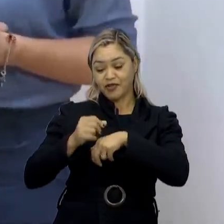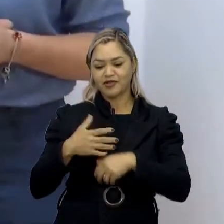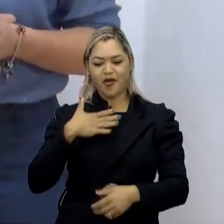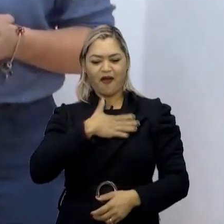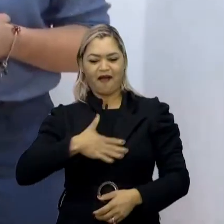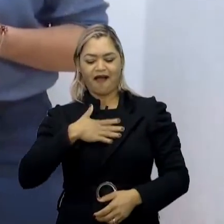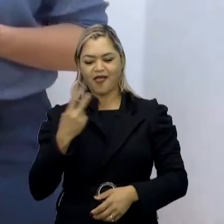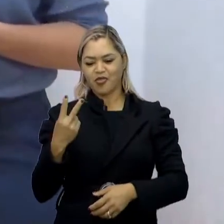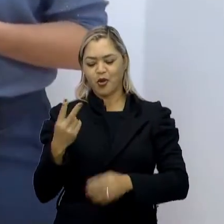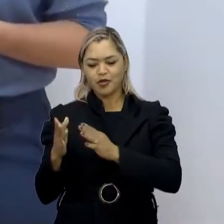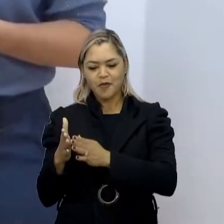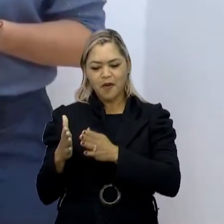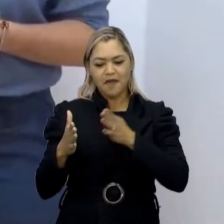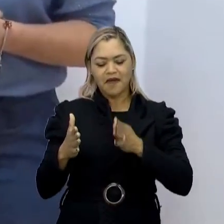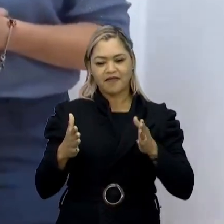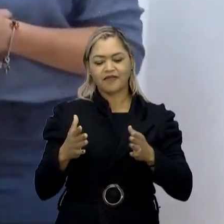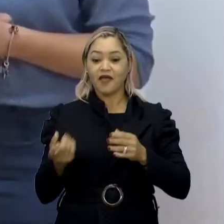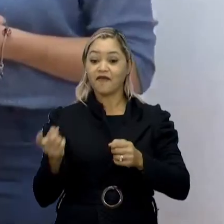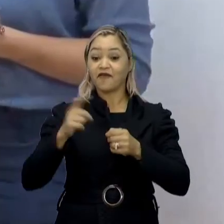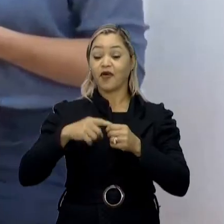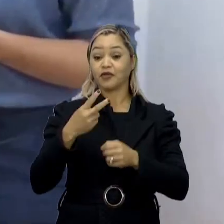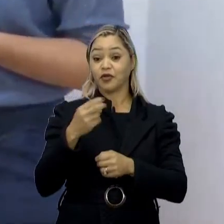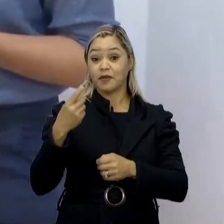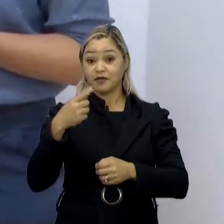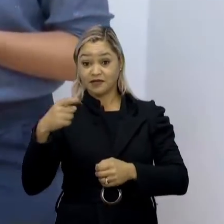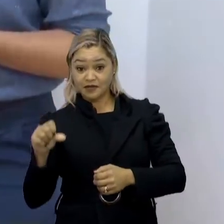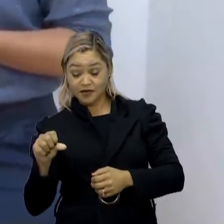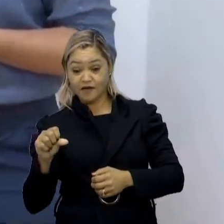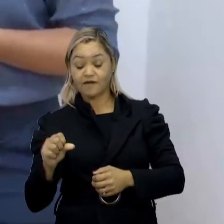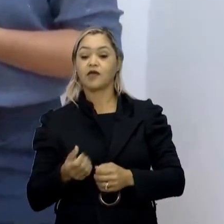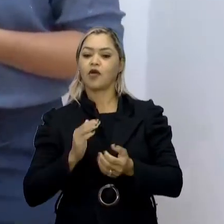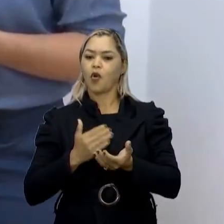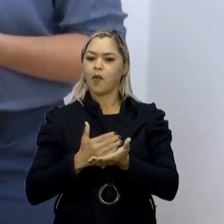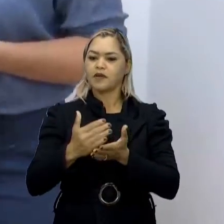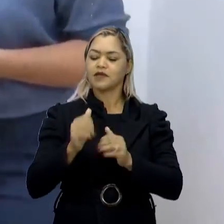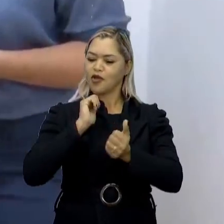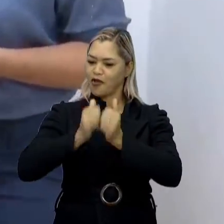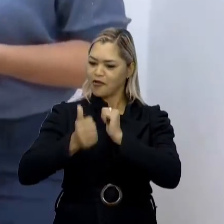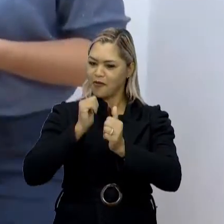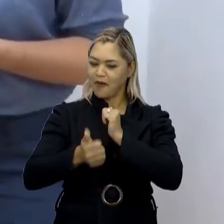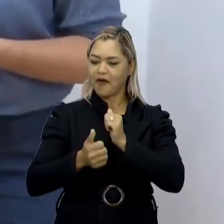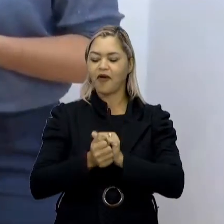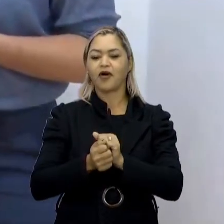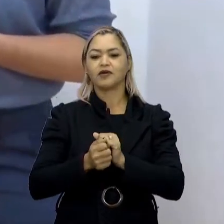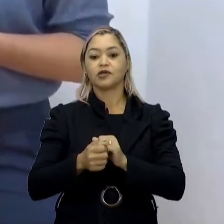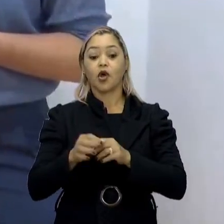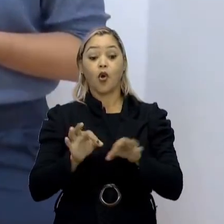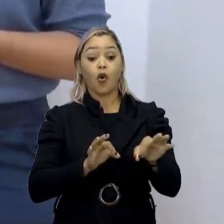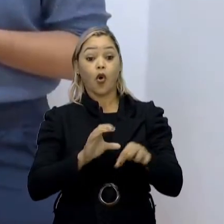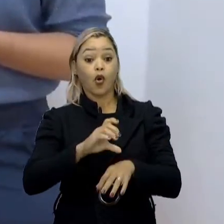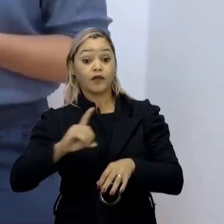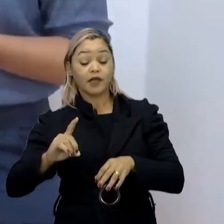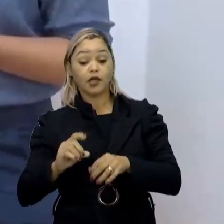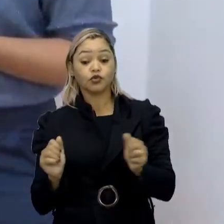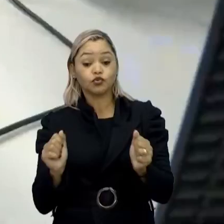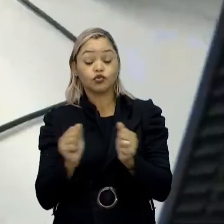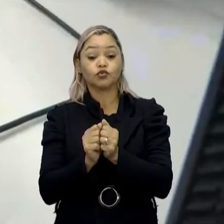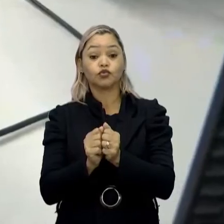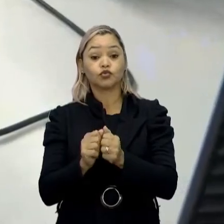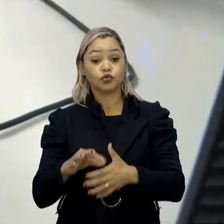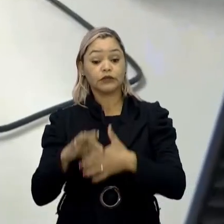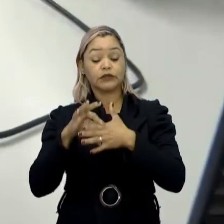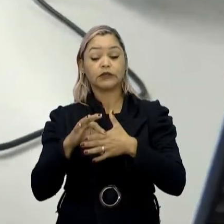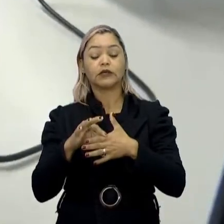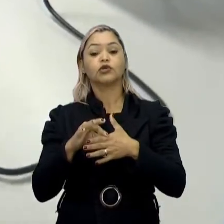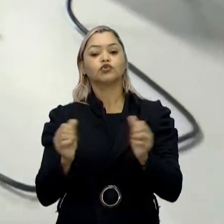períodos. Nesta volta, em 2019, eu vim para o esporte. Eu coordeno as transmissões esportivas junto com uma equipe, não sou